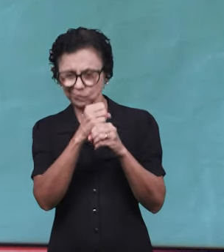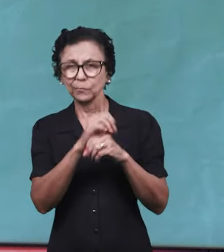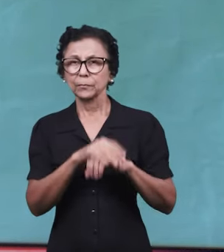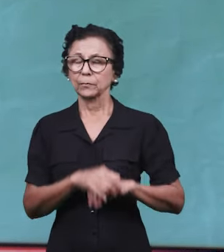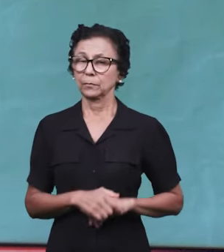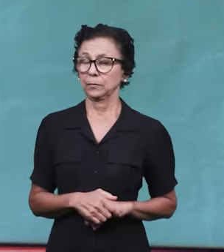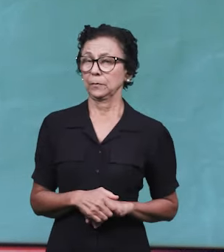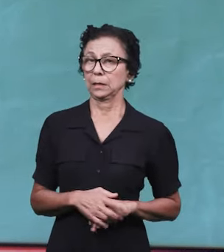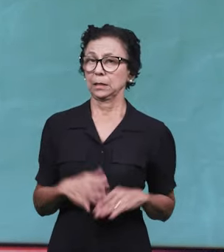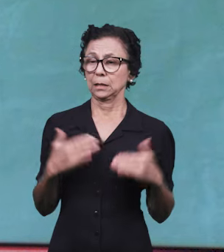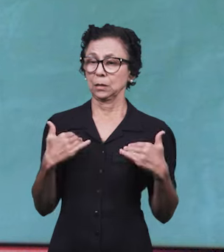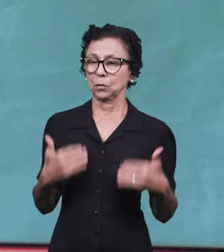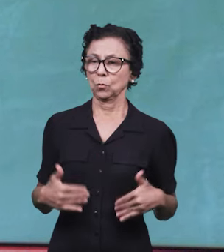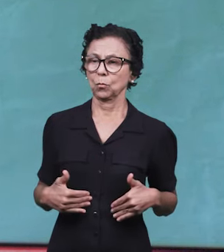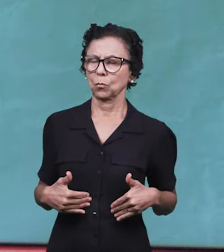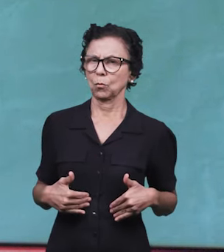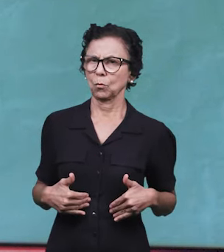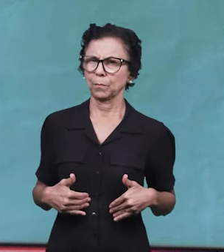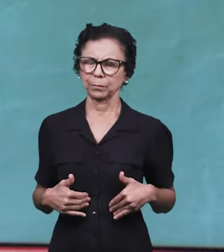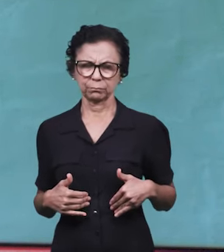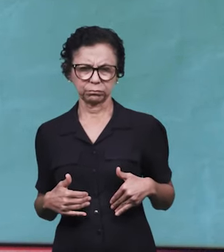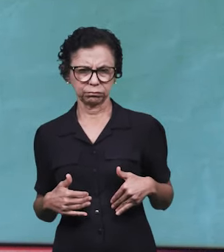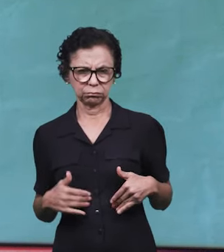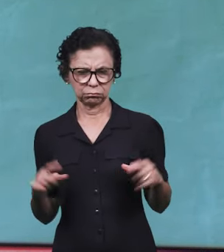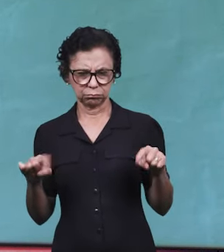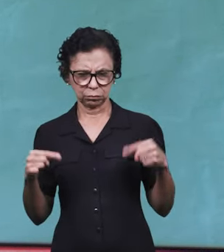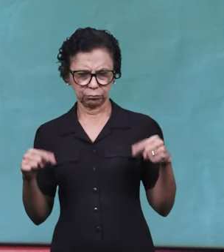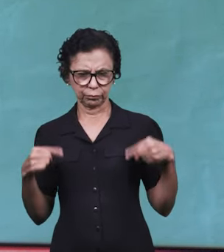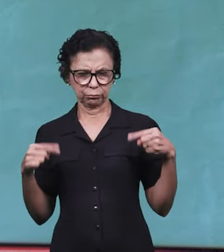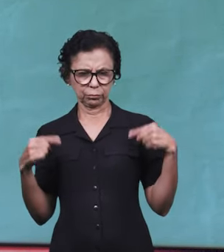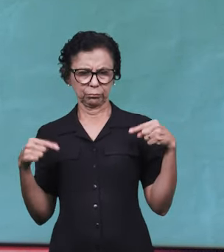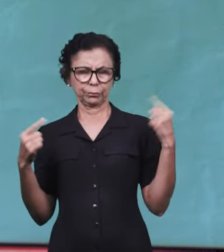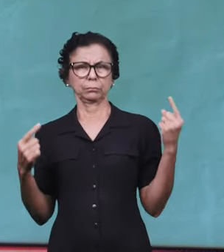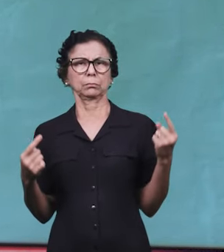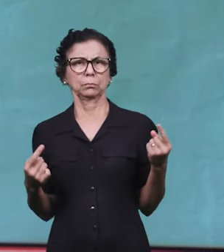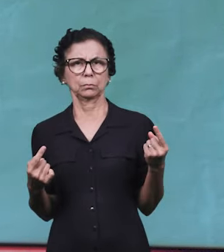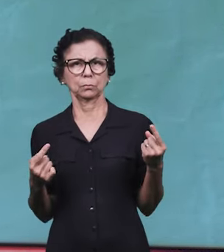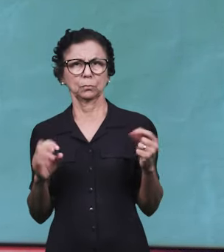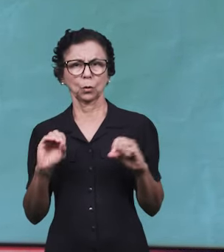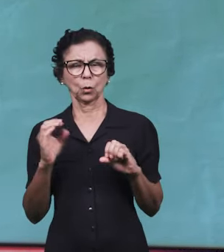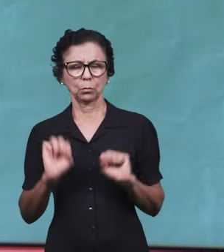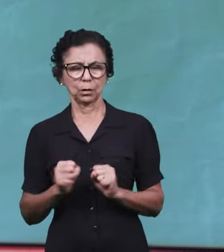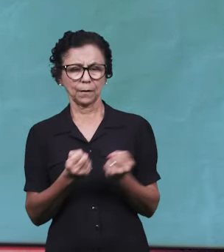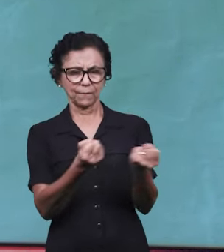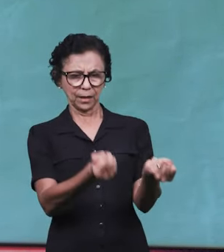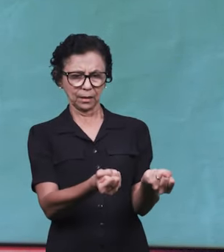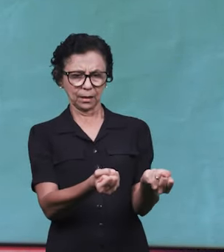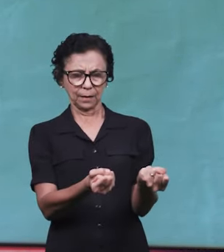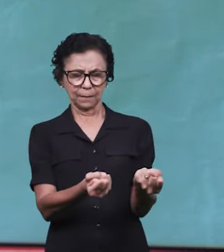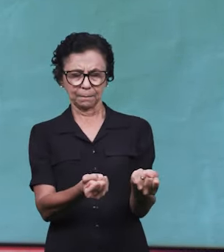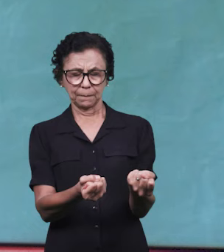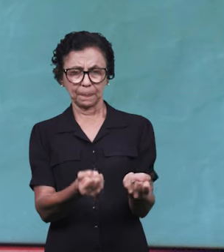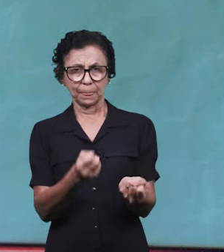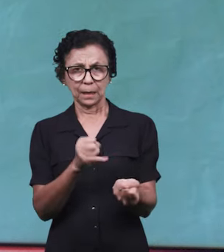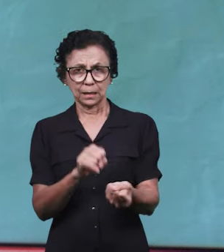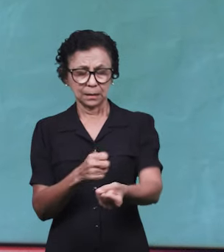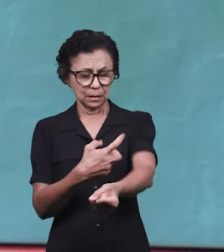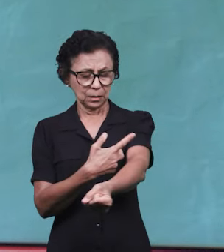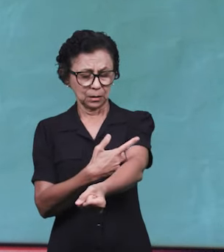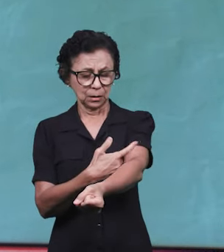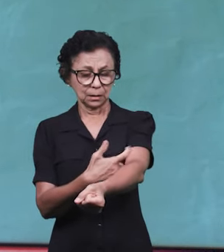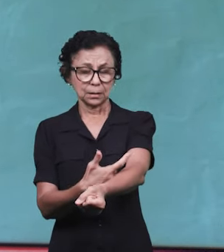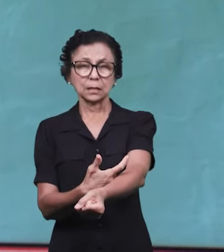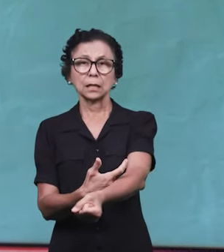invasor e está gerando altos níveis de anticorpos para se proteger. Se o exame de sangue der